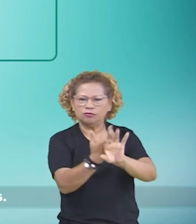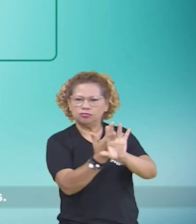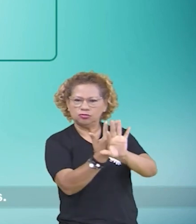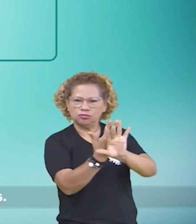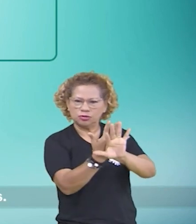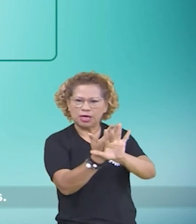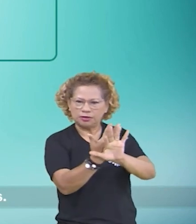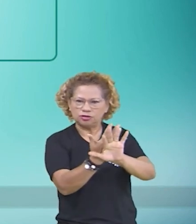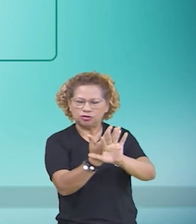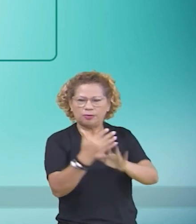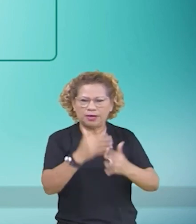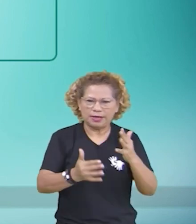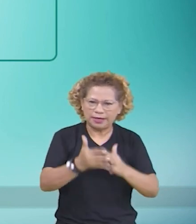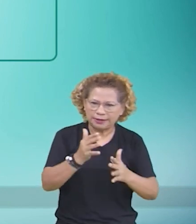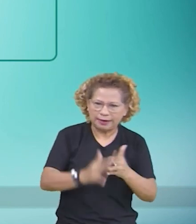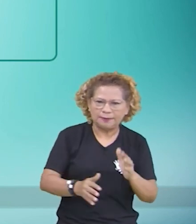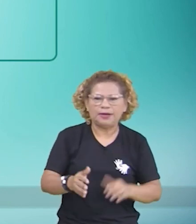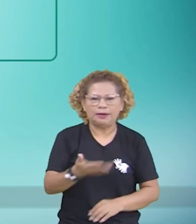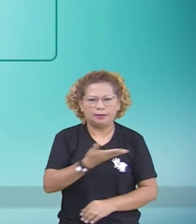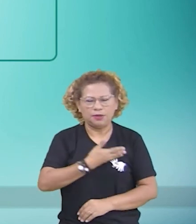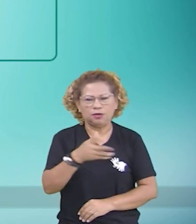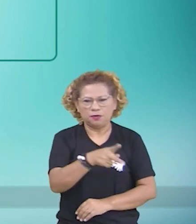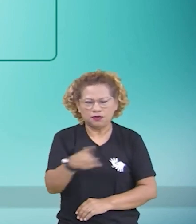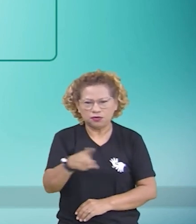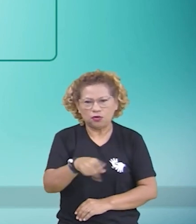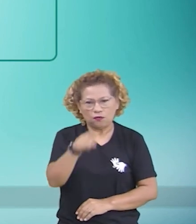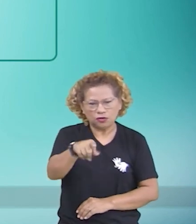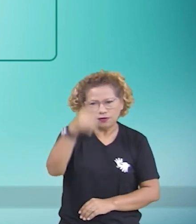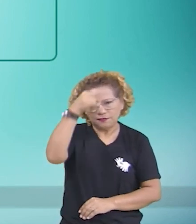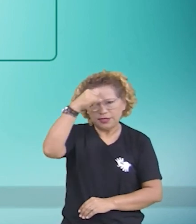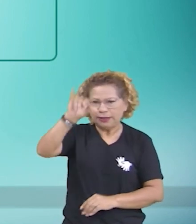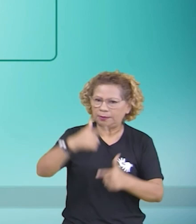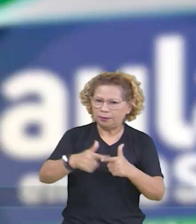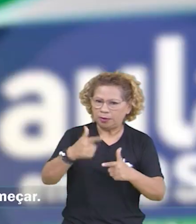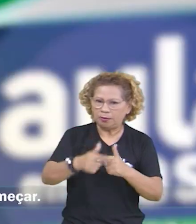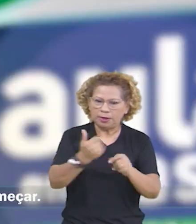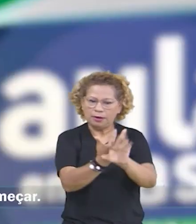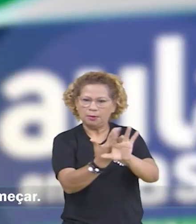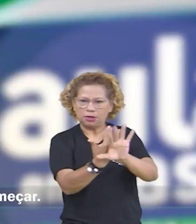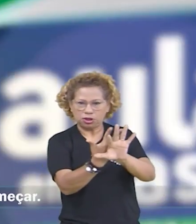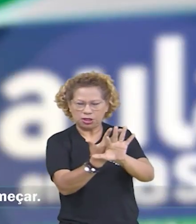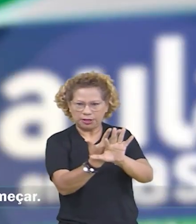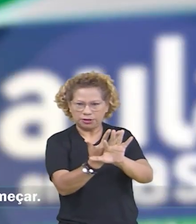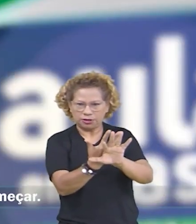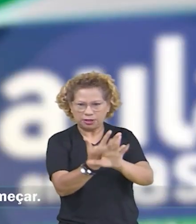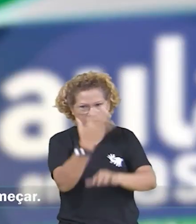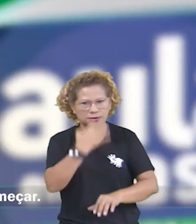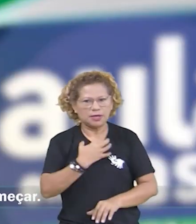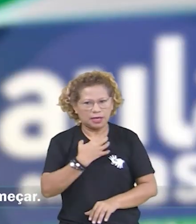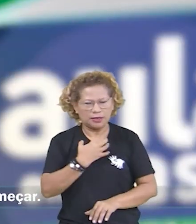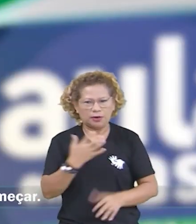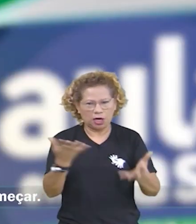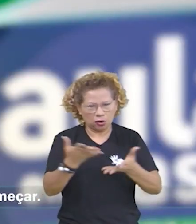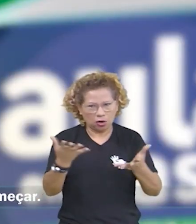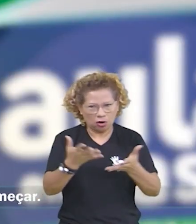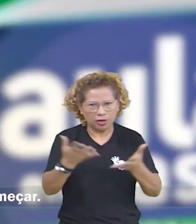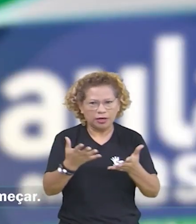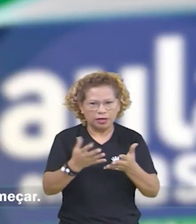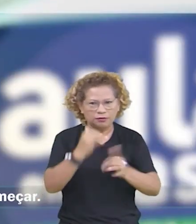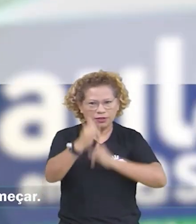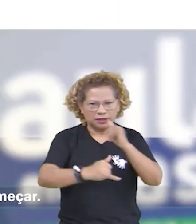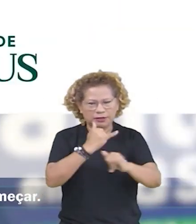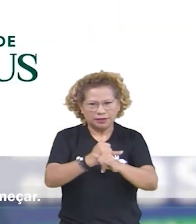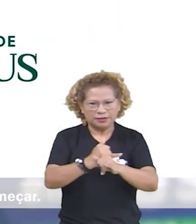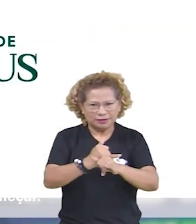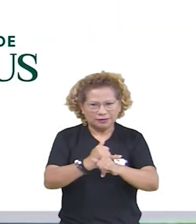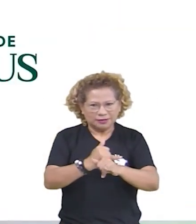de classe e professores. Assim, você evita medidas mais rígidas do moderador. Agora que você está online, se concentra que a aula já